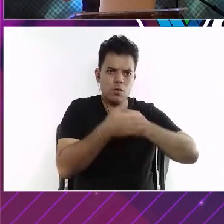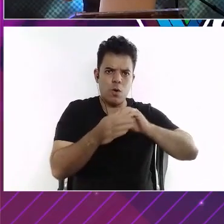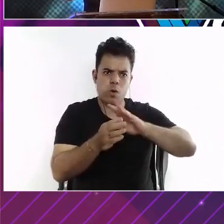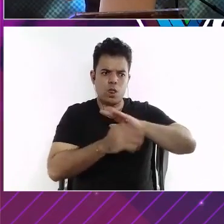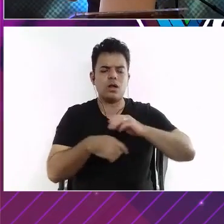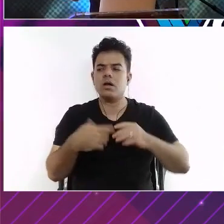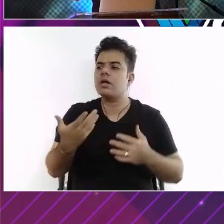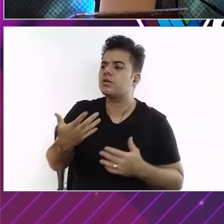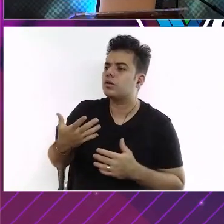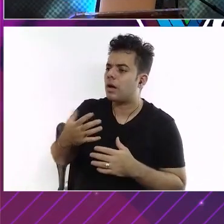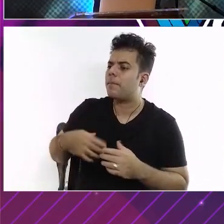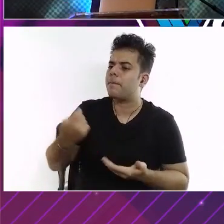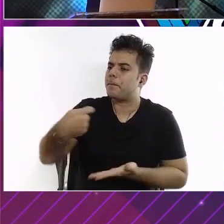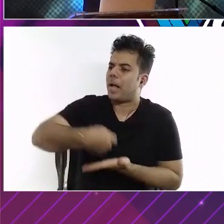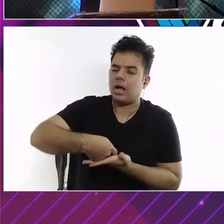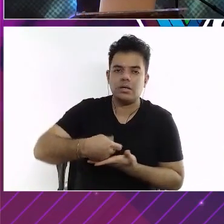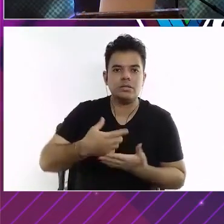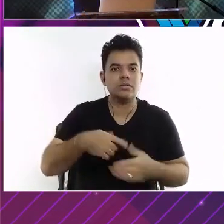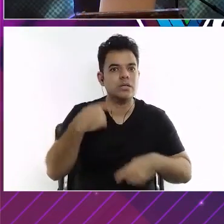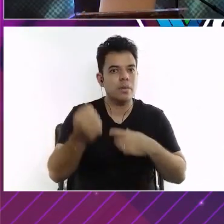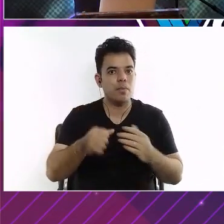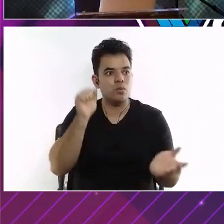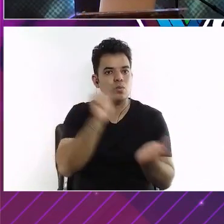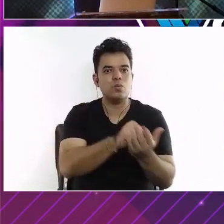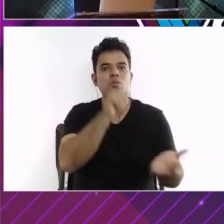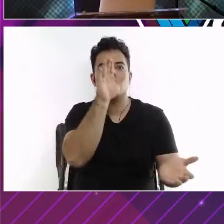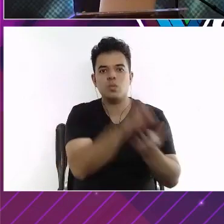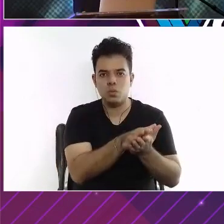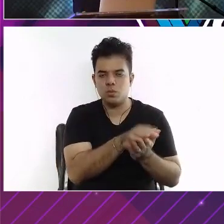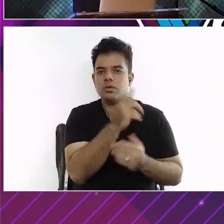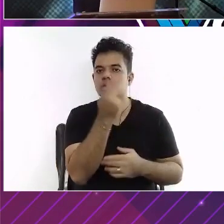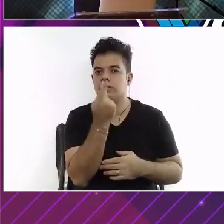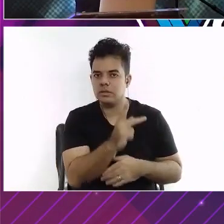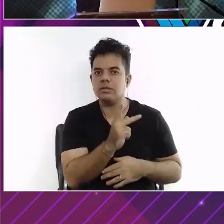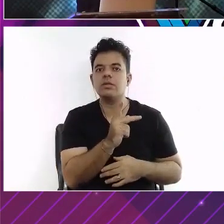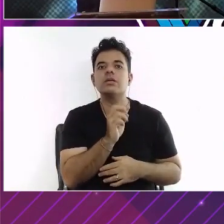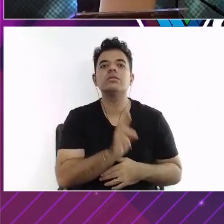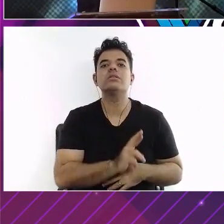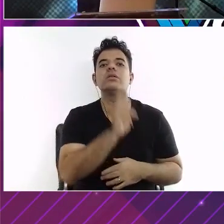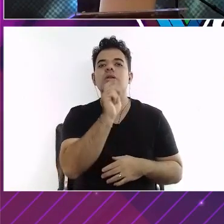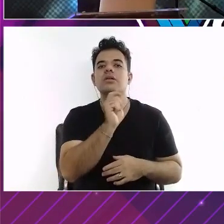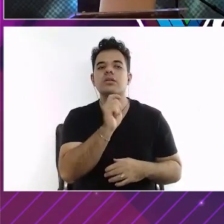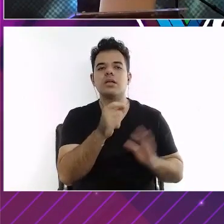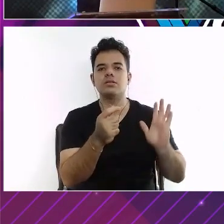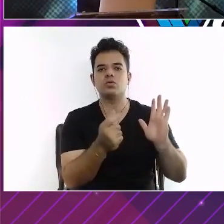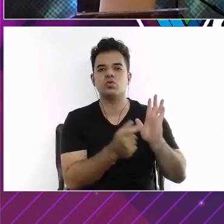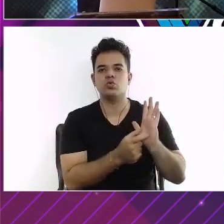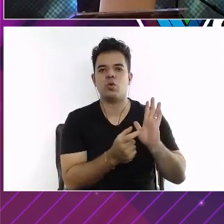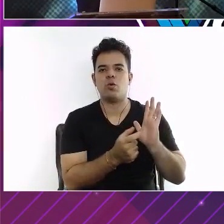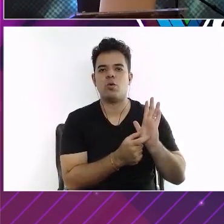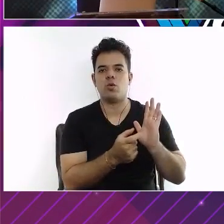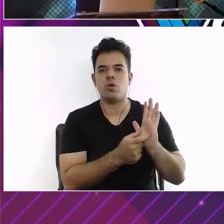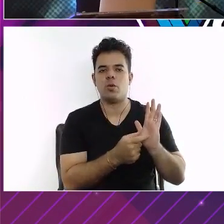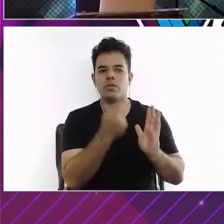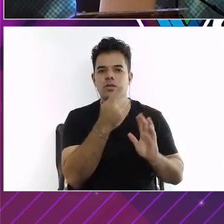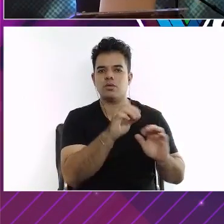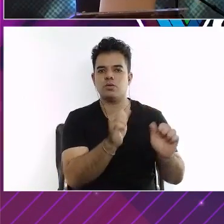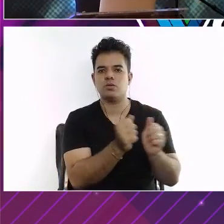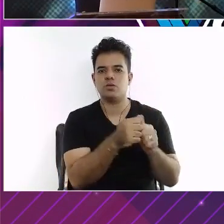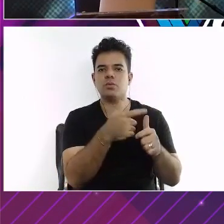resgate, e, consequentemente, depois uma multa da autoridade regulatória, quem forneceu o software faz parte do problema e vai